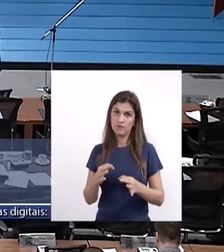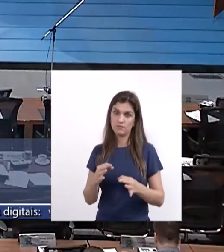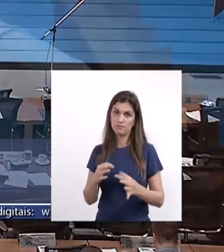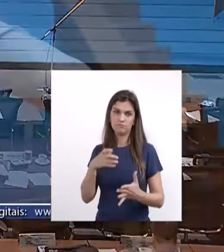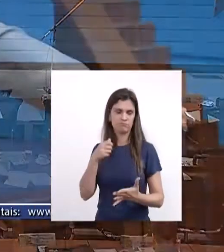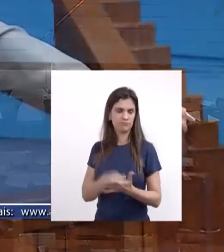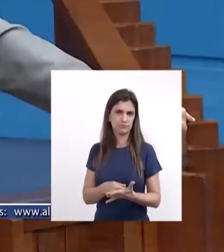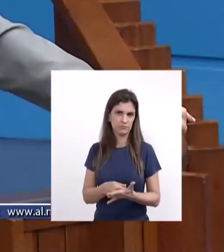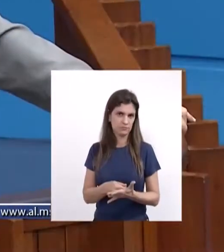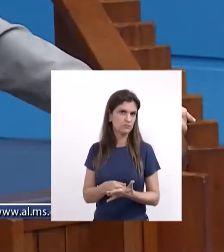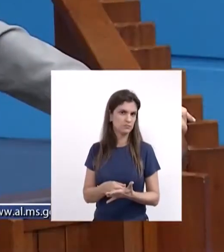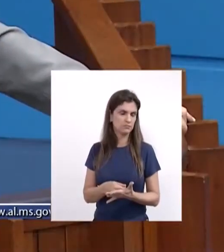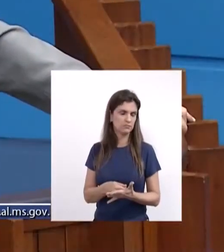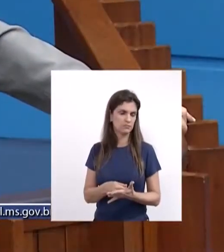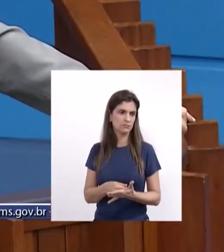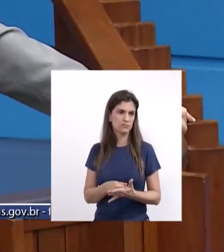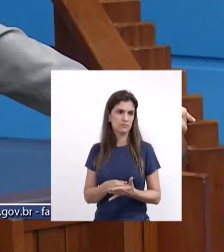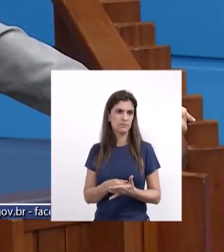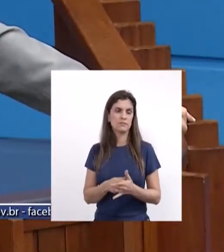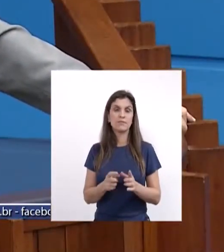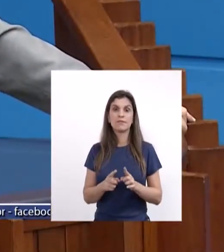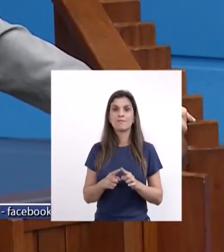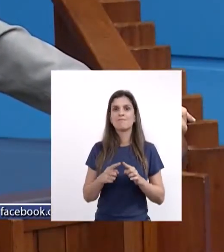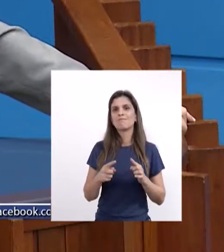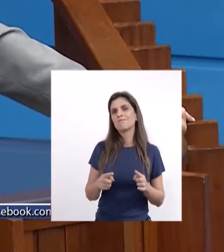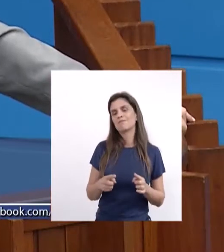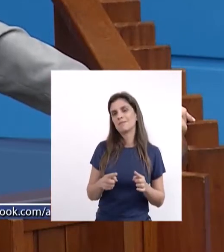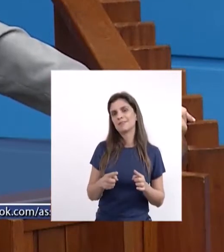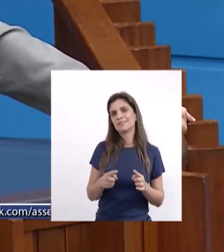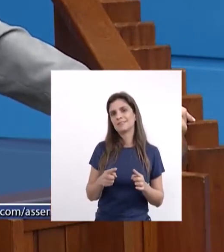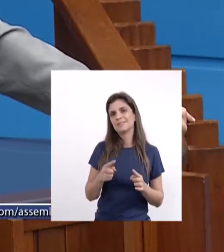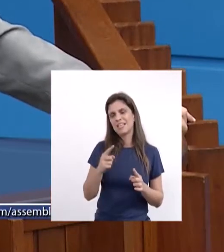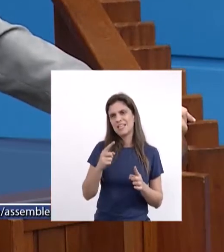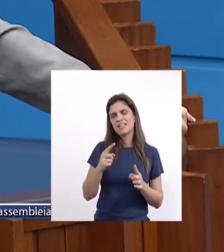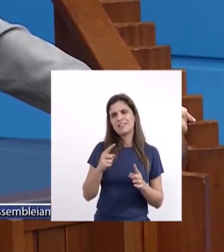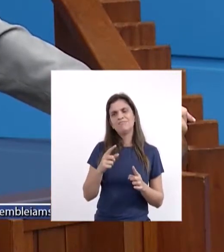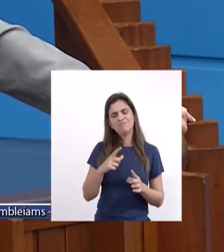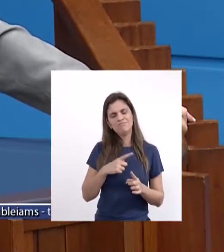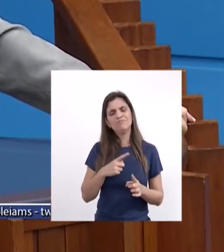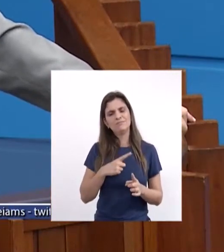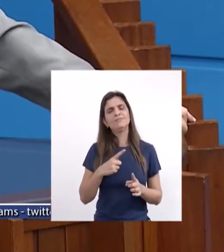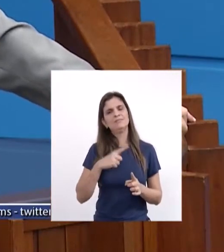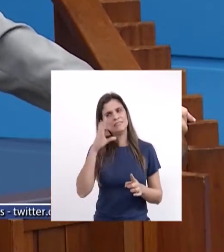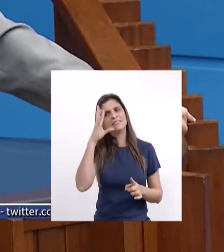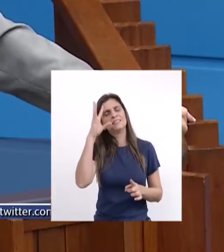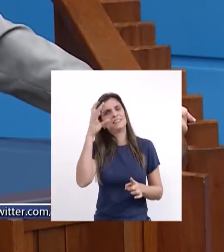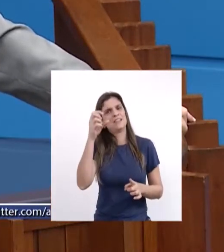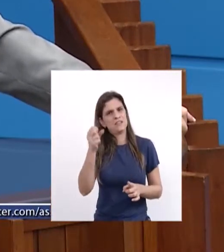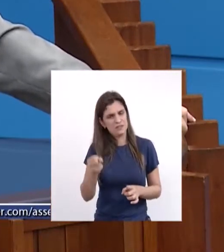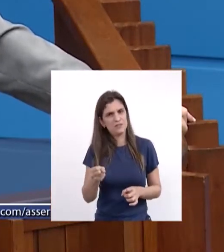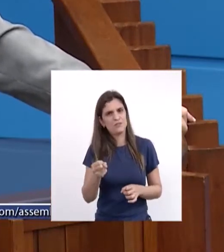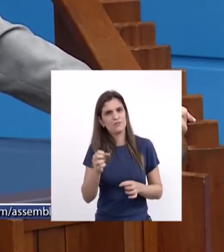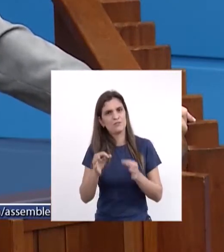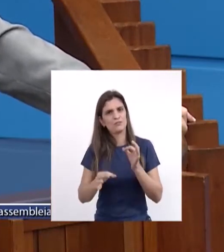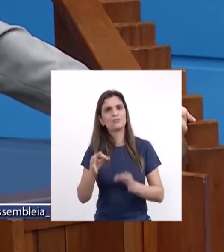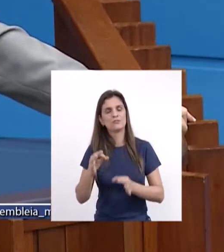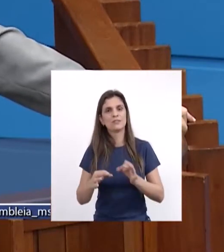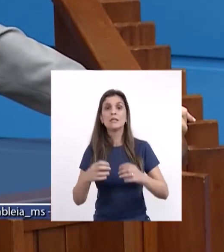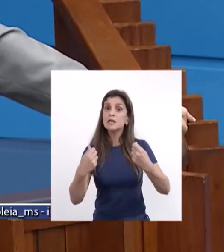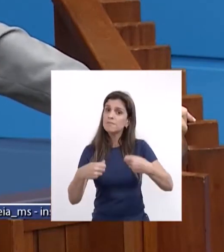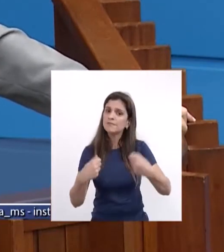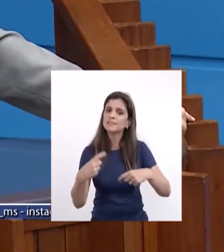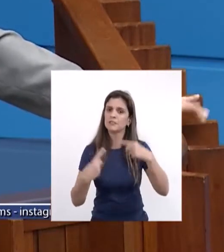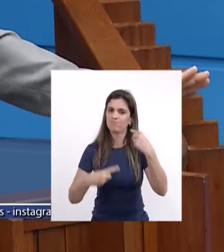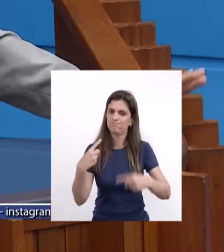cumpre, mas tem decisões judiciais que precisa, deputado Pedro Kemp, ser discutidas, né? E